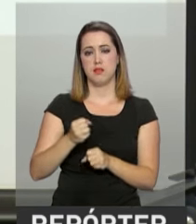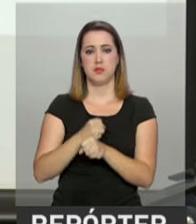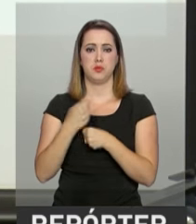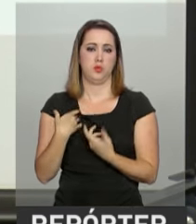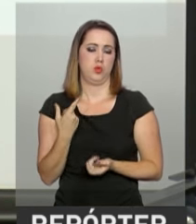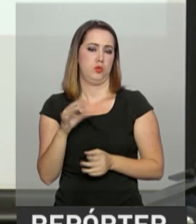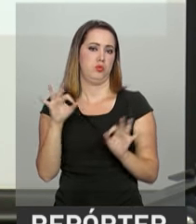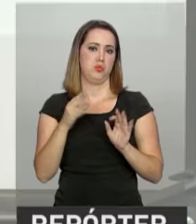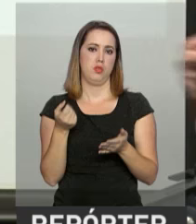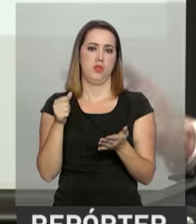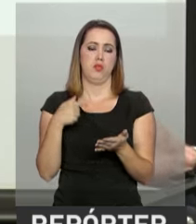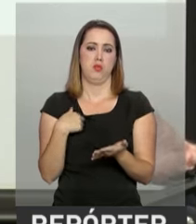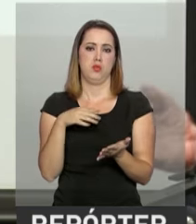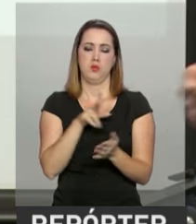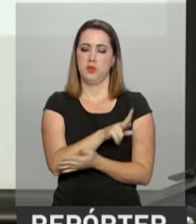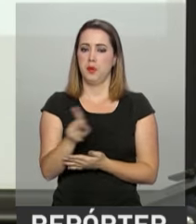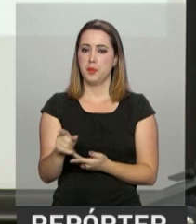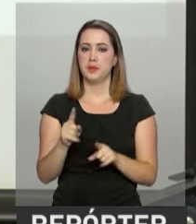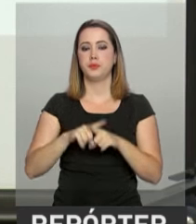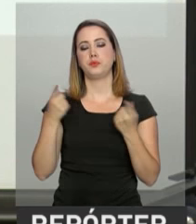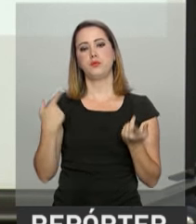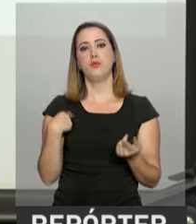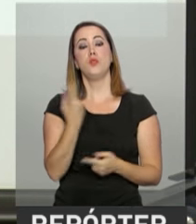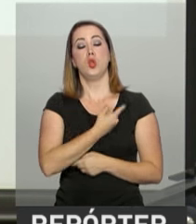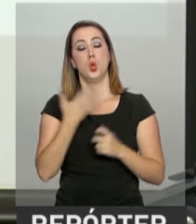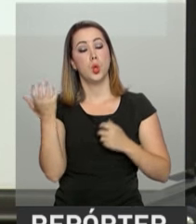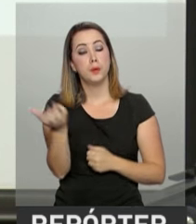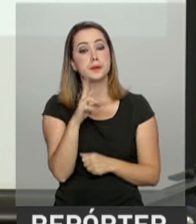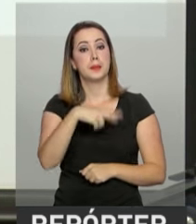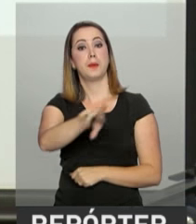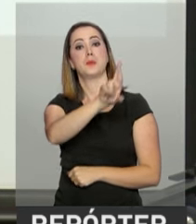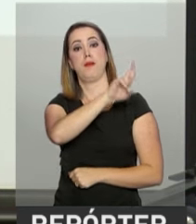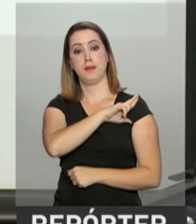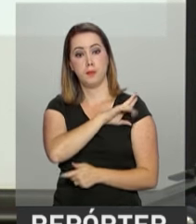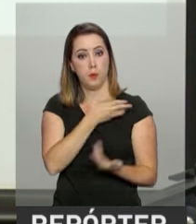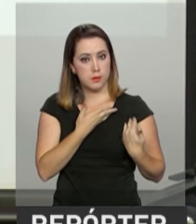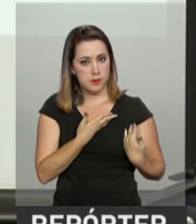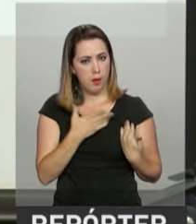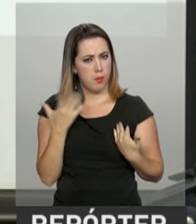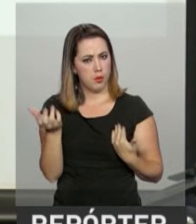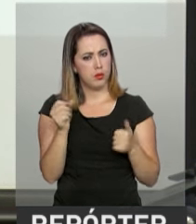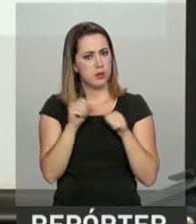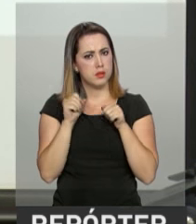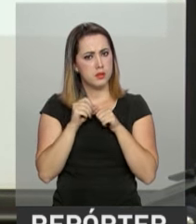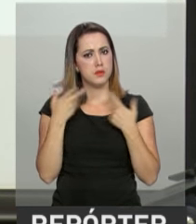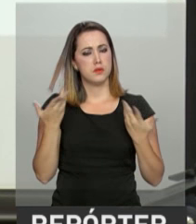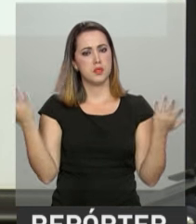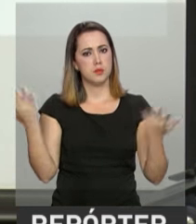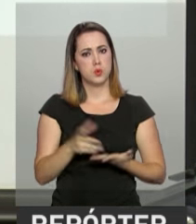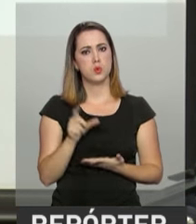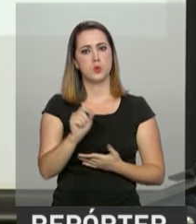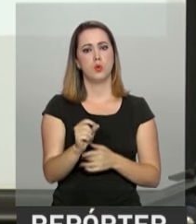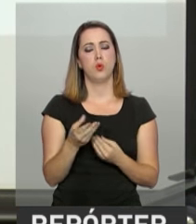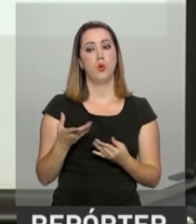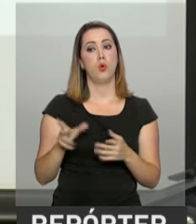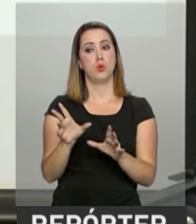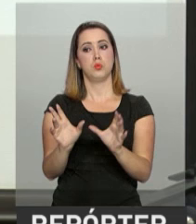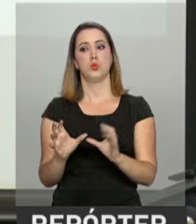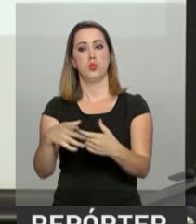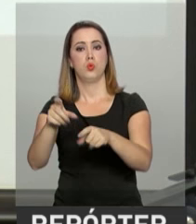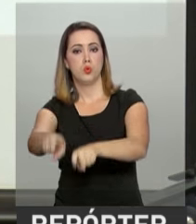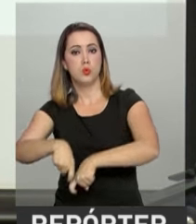poder. Mas não farei isso. Nós queremos ser responsáveis. Por isso nós fazemos o que fizemos hoje para os